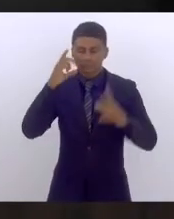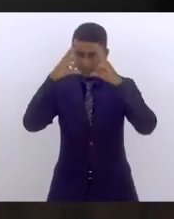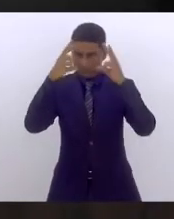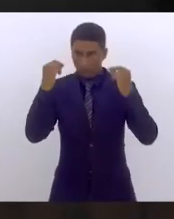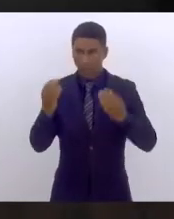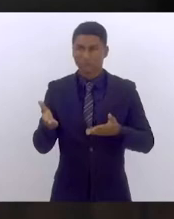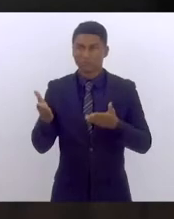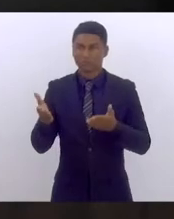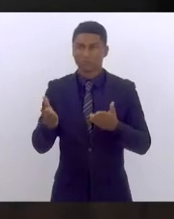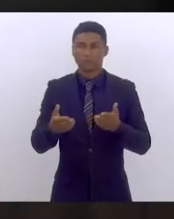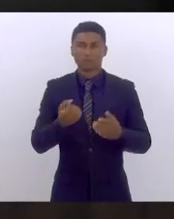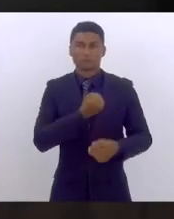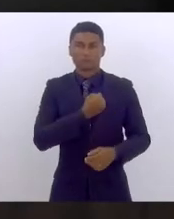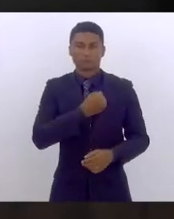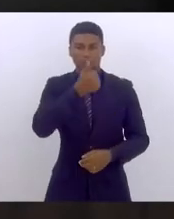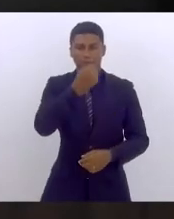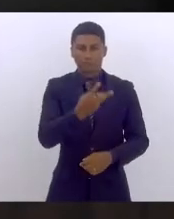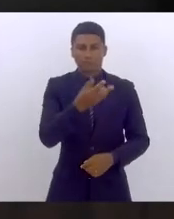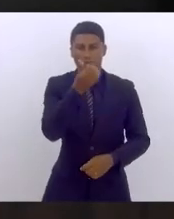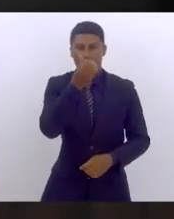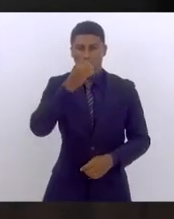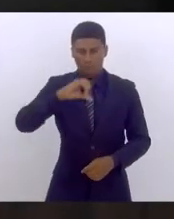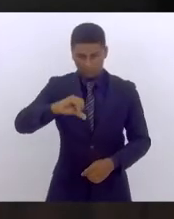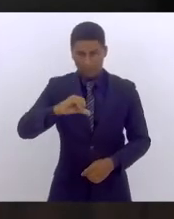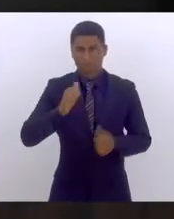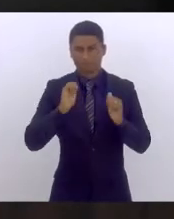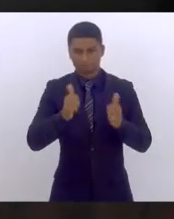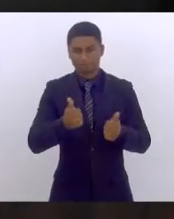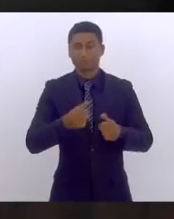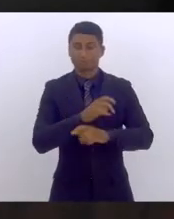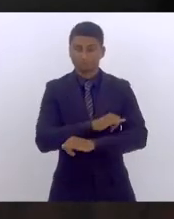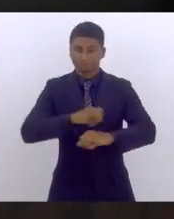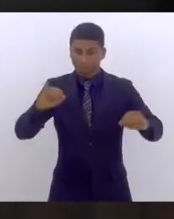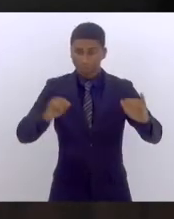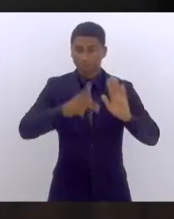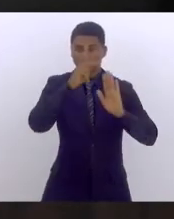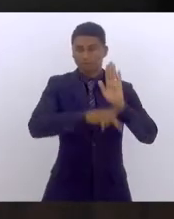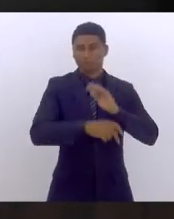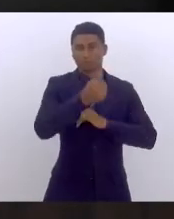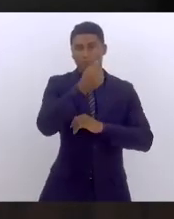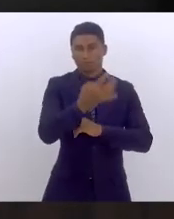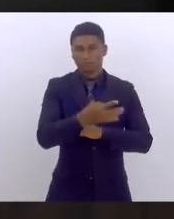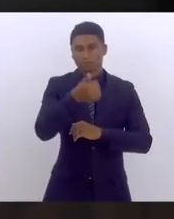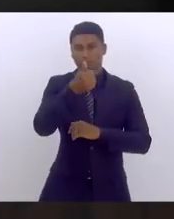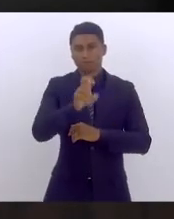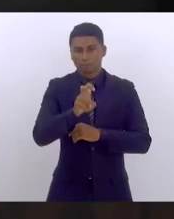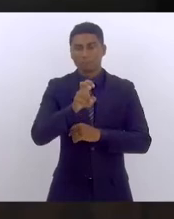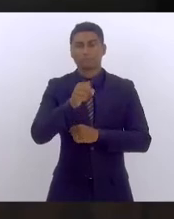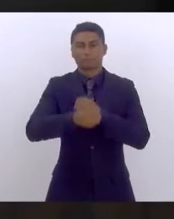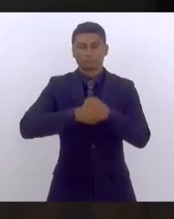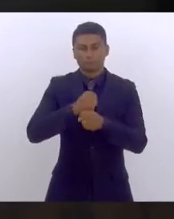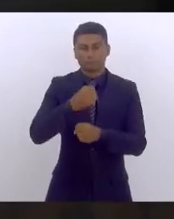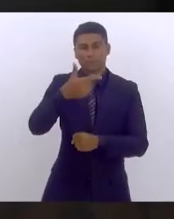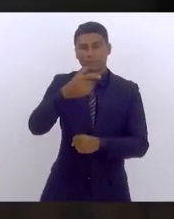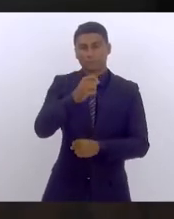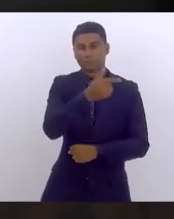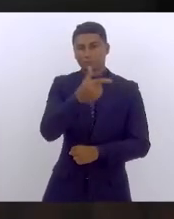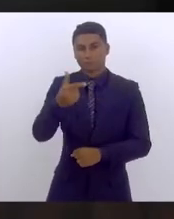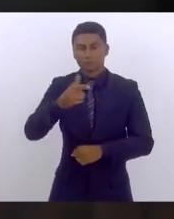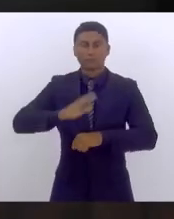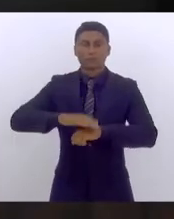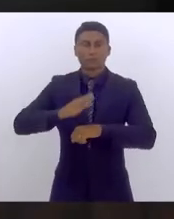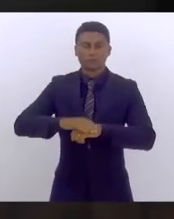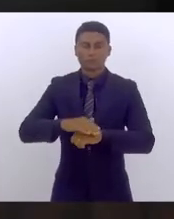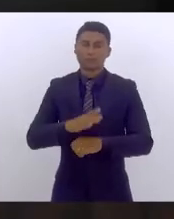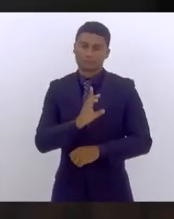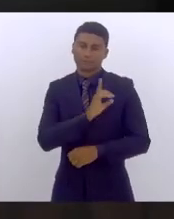Rejane na resolução 1396. Anuncio o projeto de resolução 1415 de 22, de autoria do